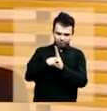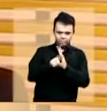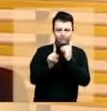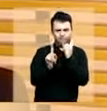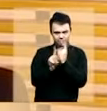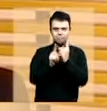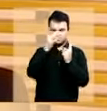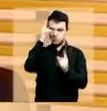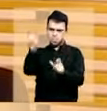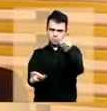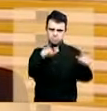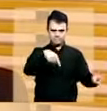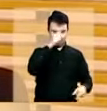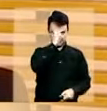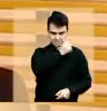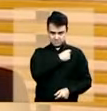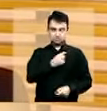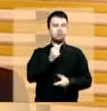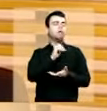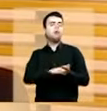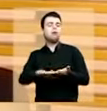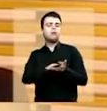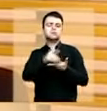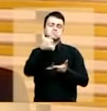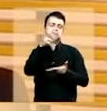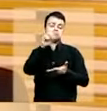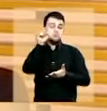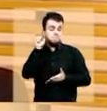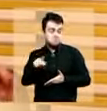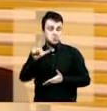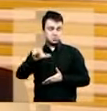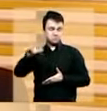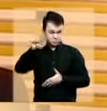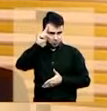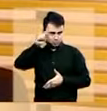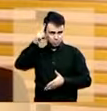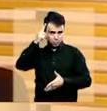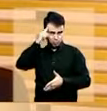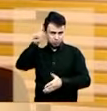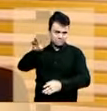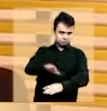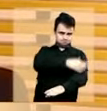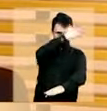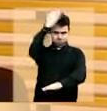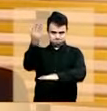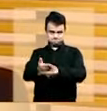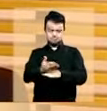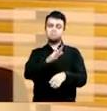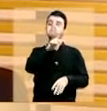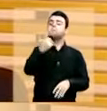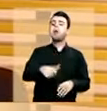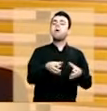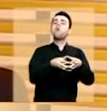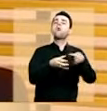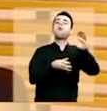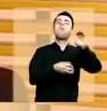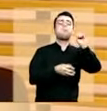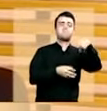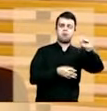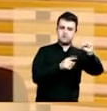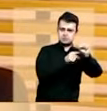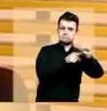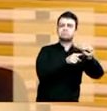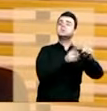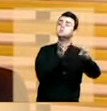gente consome, cada um de nós aqui na cidade consome 250 litros de água por dia e que a OMS, a Organização Mundial